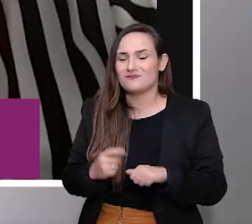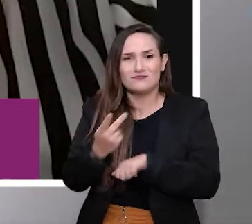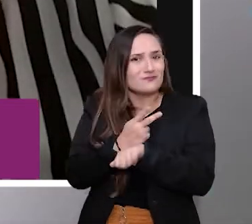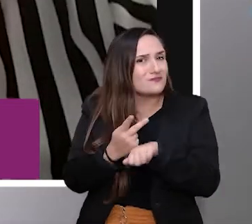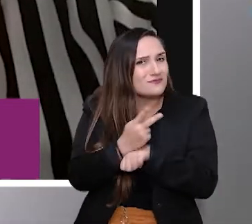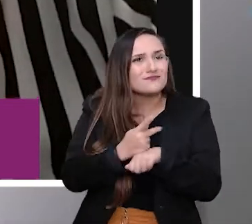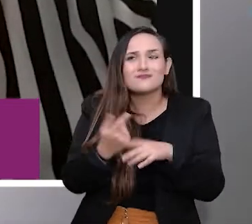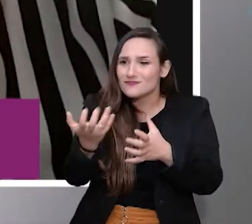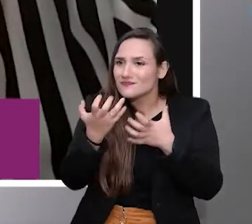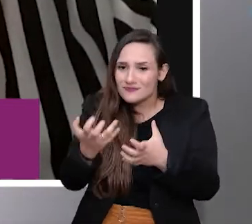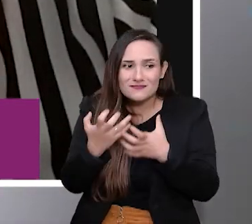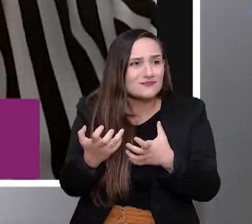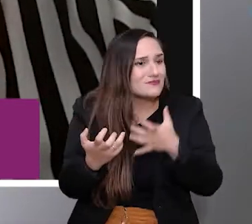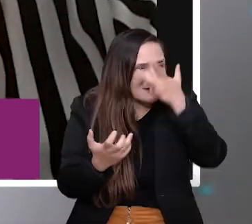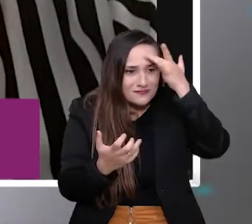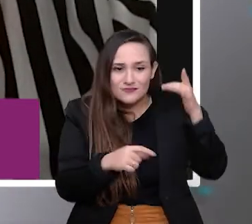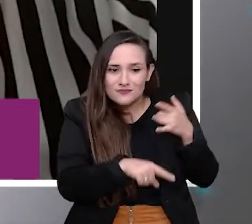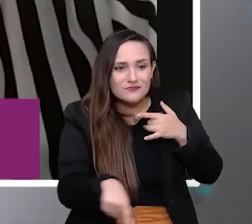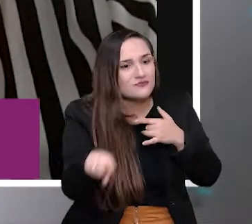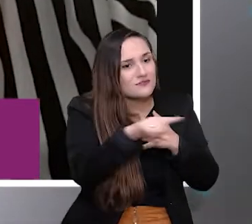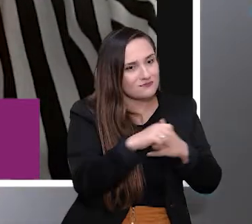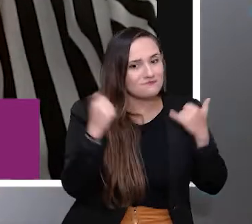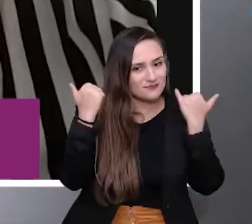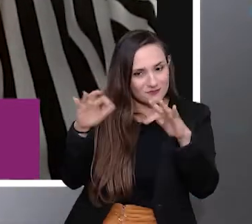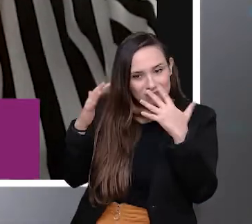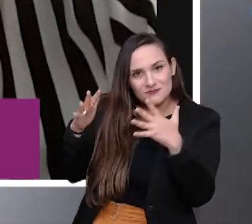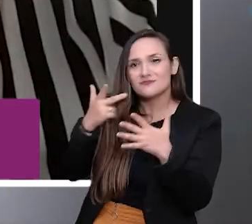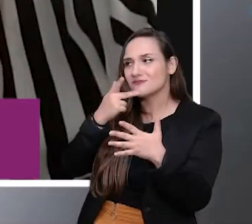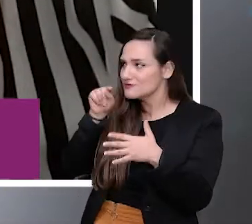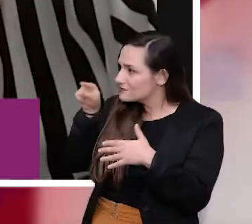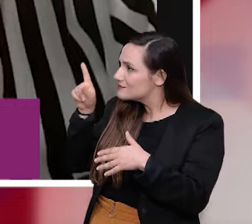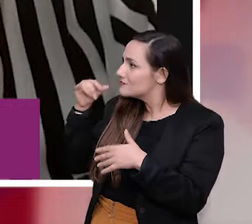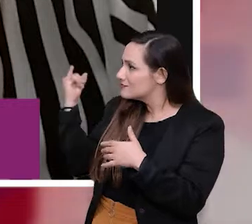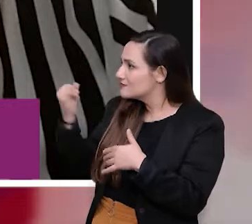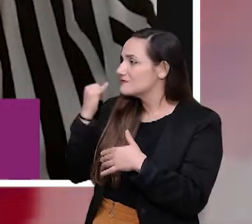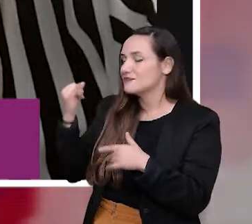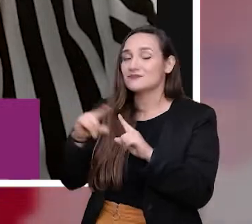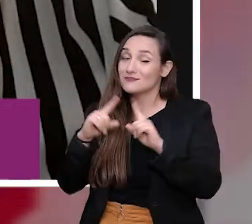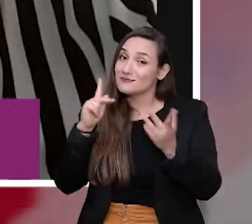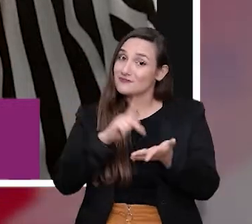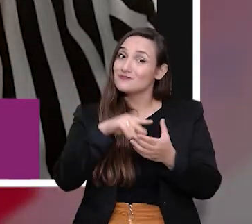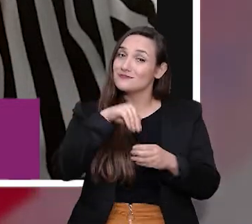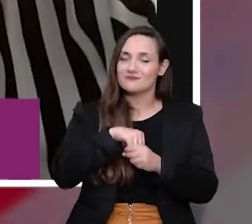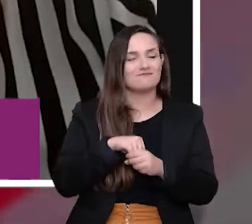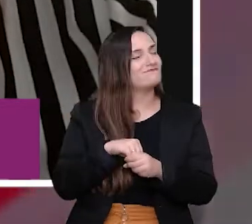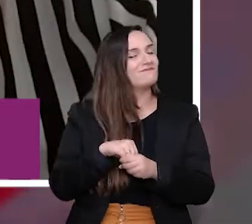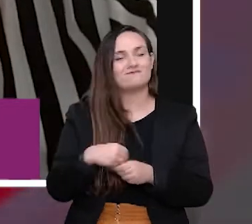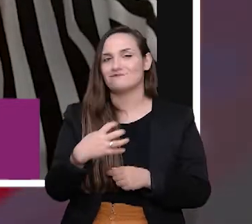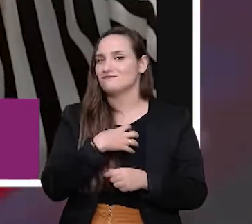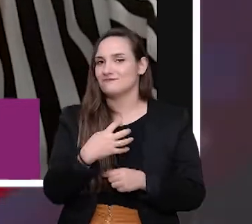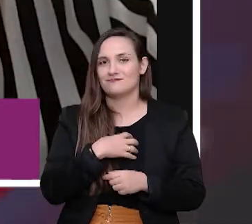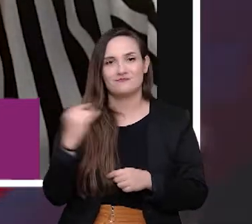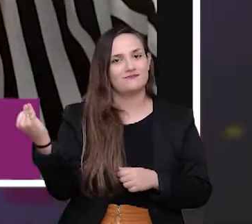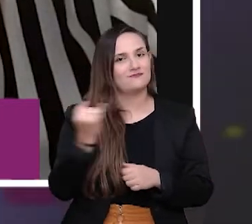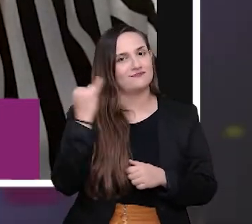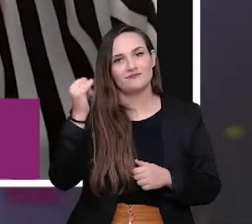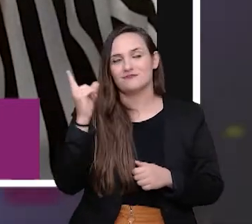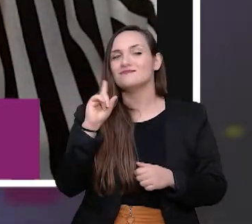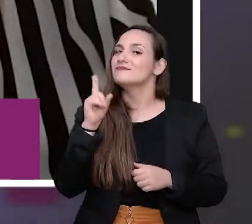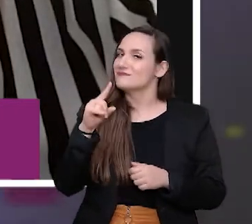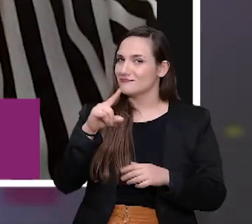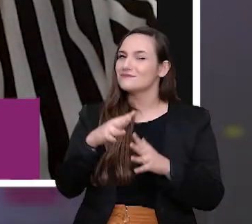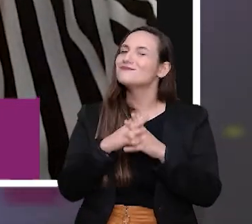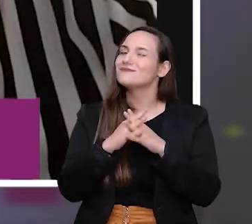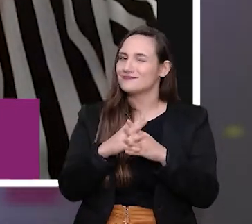sentir importante. Ela desenvolve esse sentimento que é uma forma de compensar como ela se sente de verdade, tá? Então é